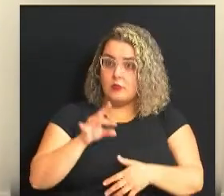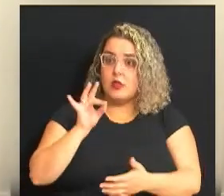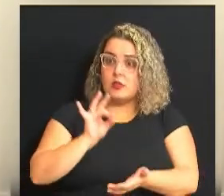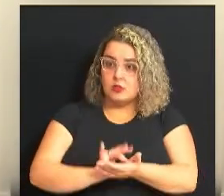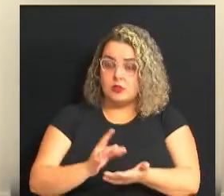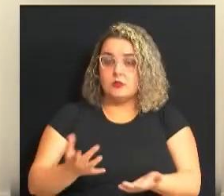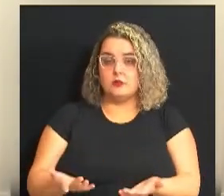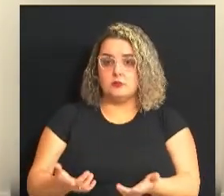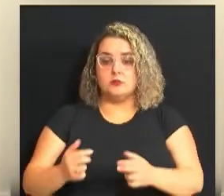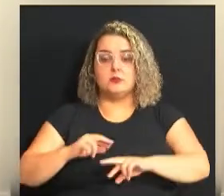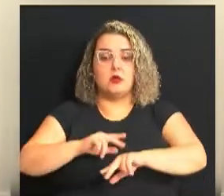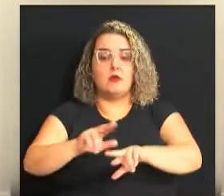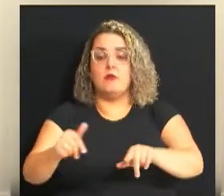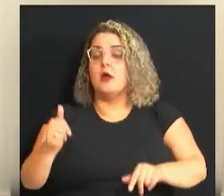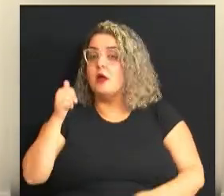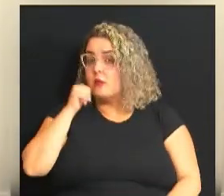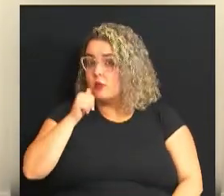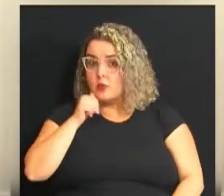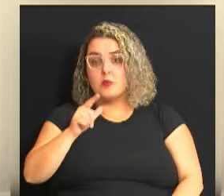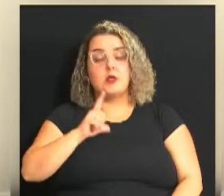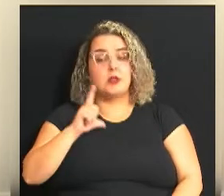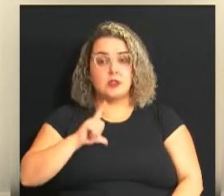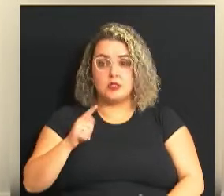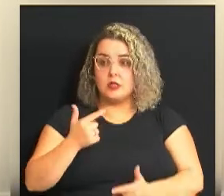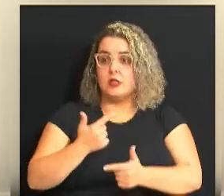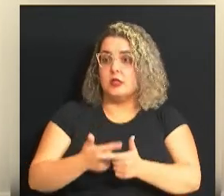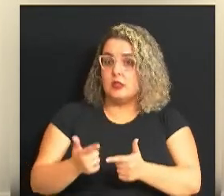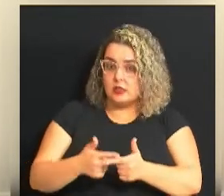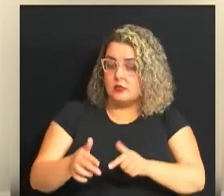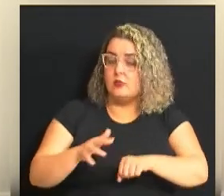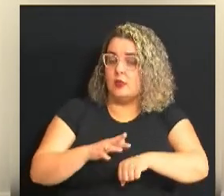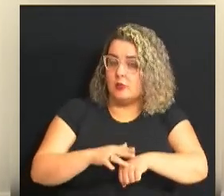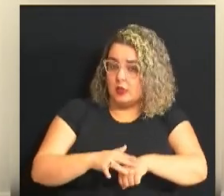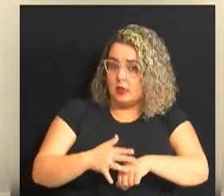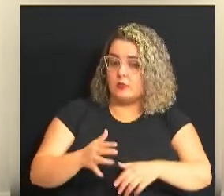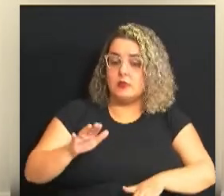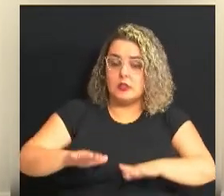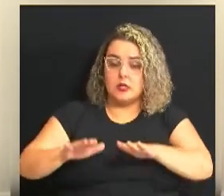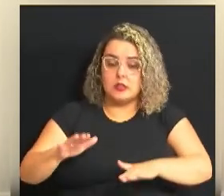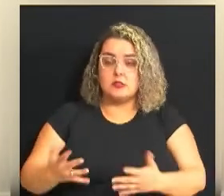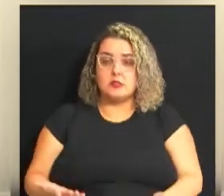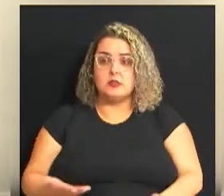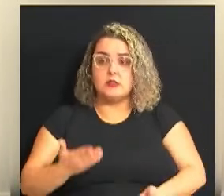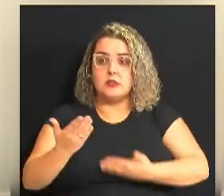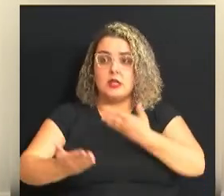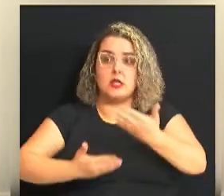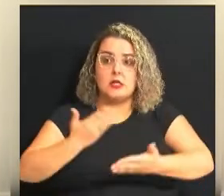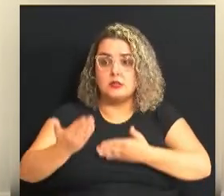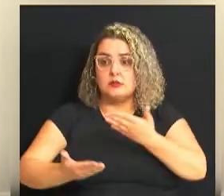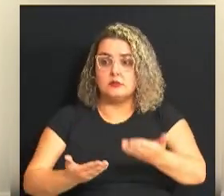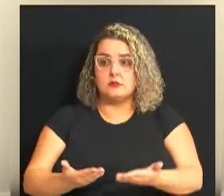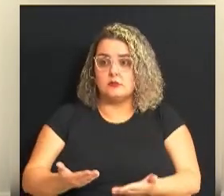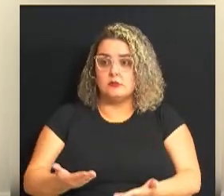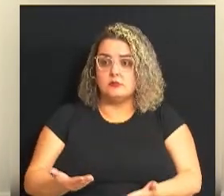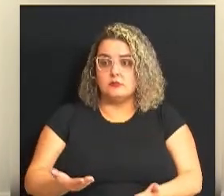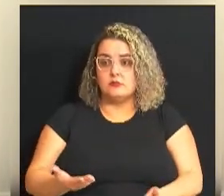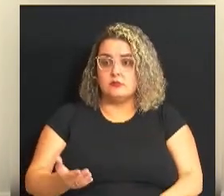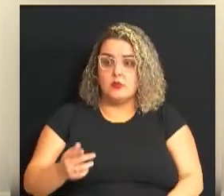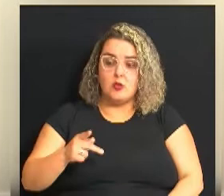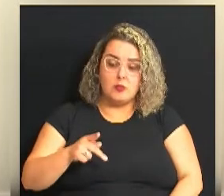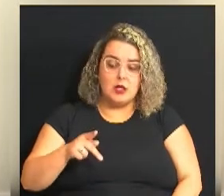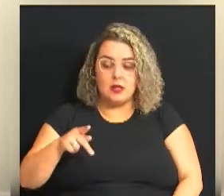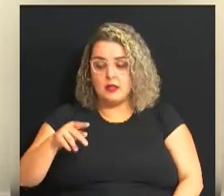São muitas mulheres que são acometidas com essa doença e muitas vezes é tratado como uma tensão